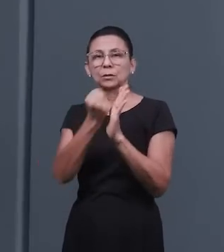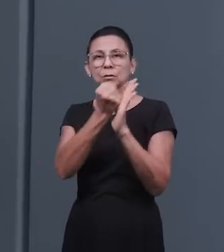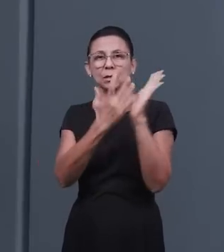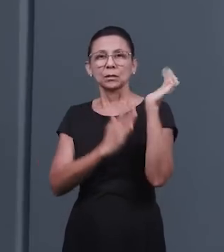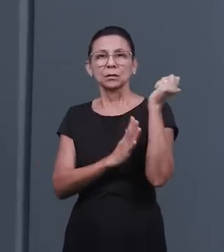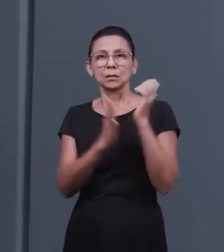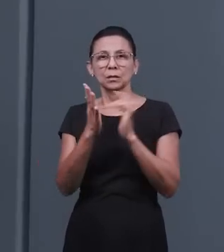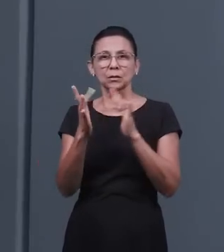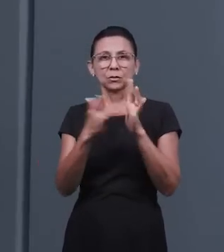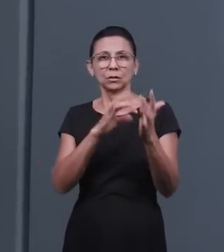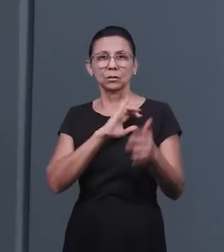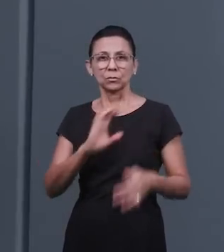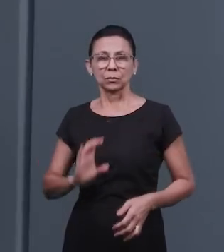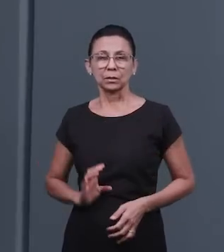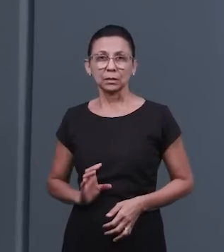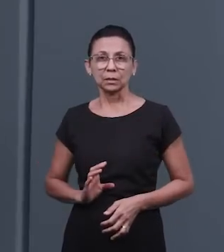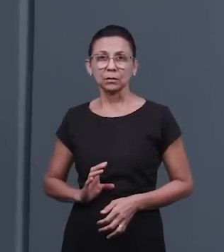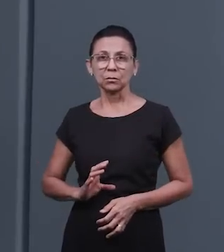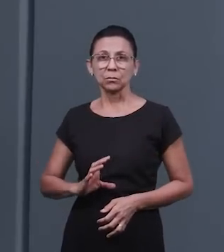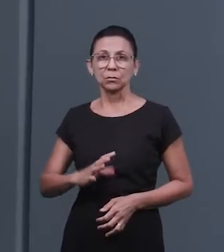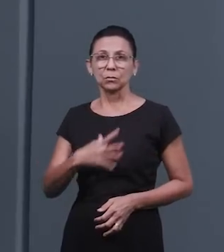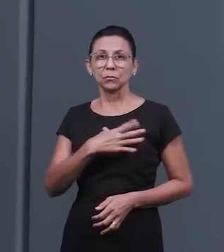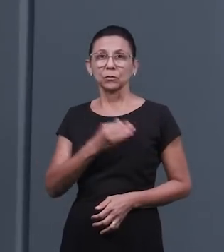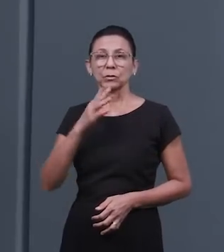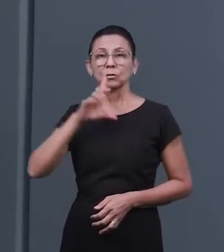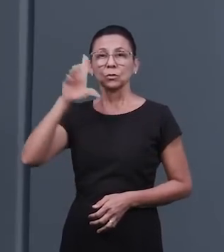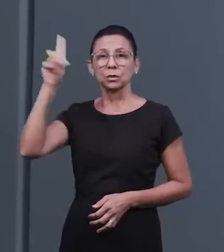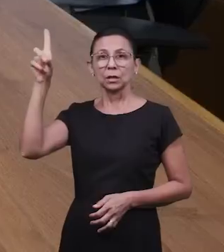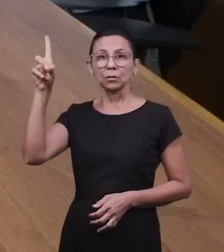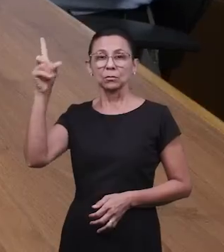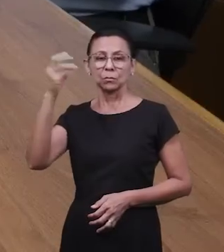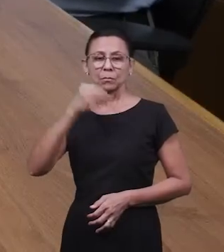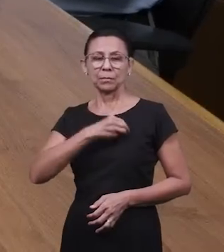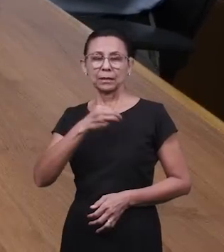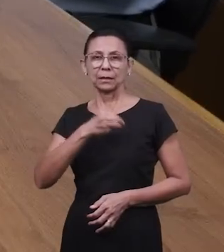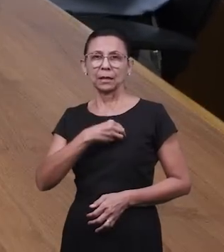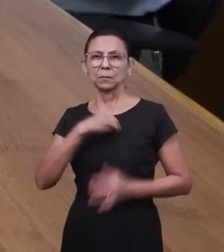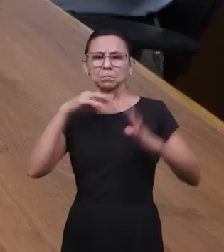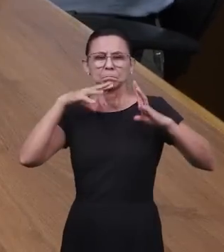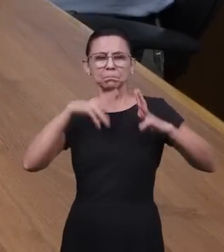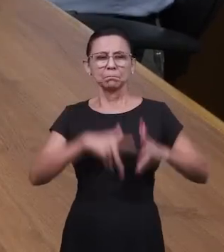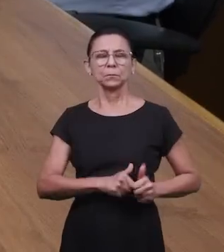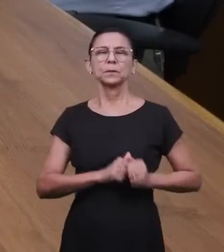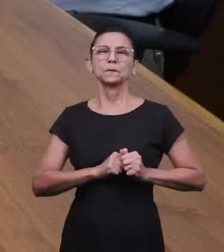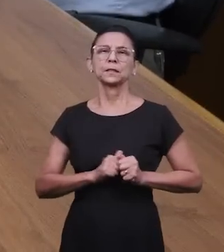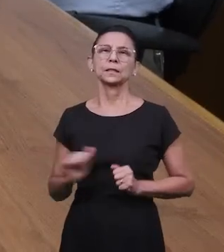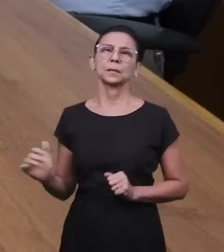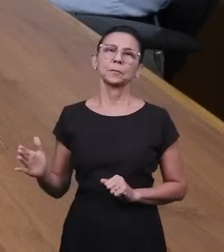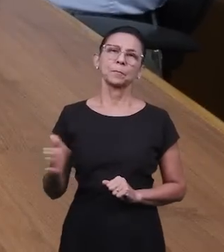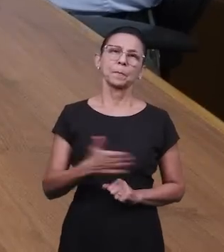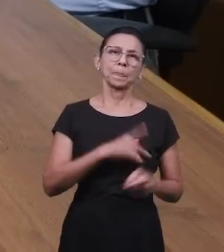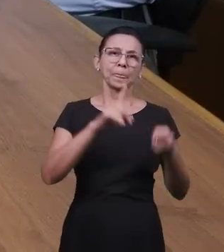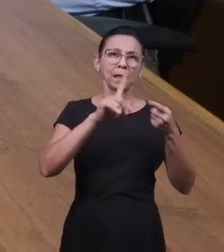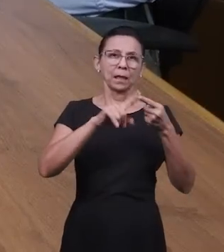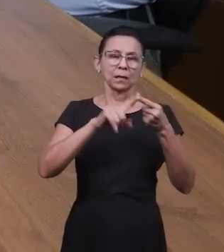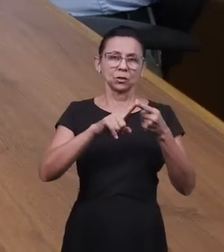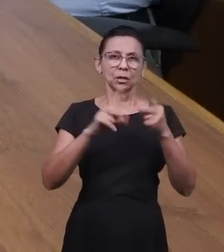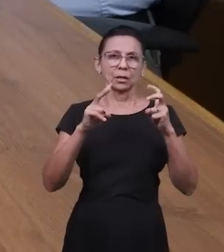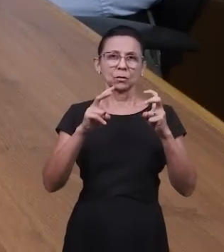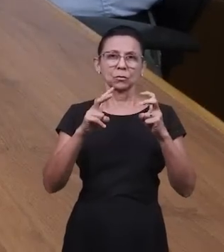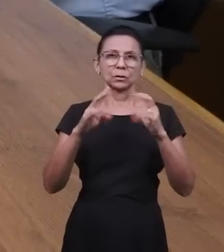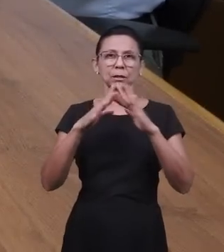Filho, nos purifica de todo pecado. Diniz, falamos sobre a comunhão na igreja